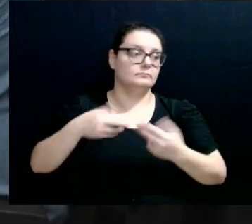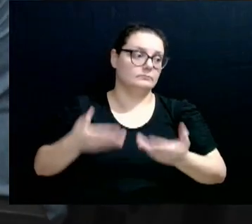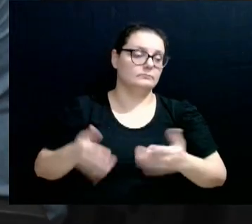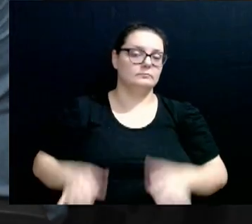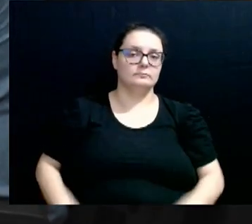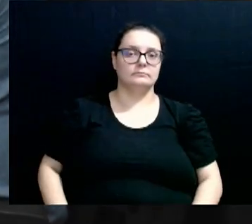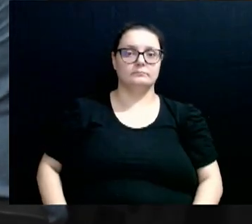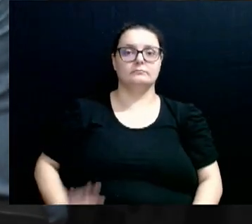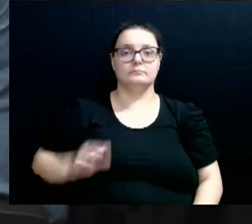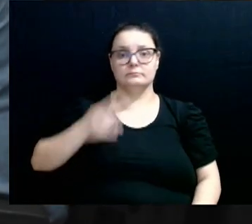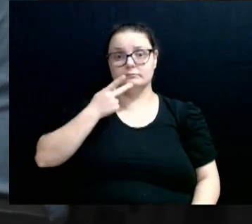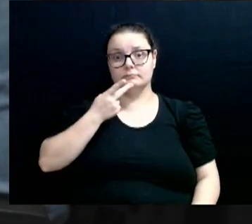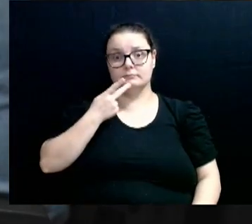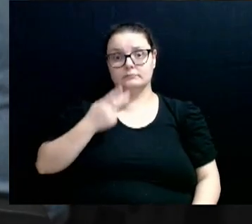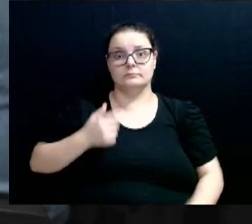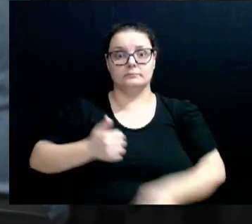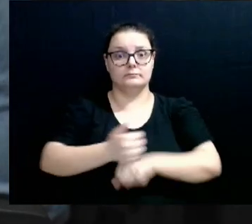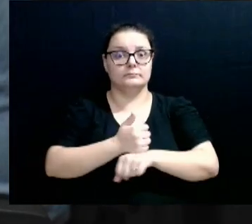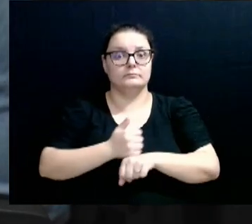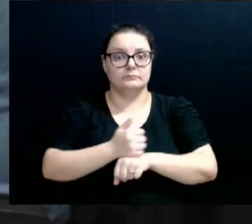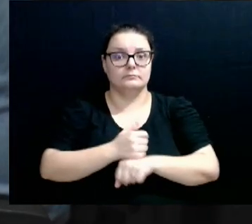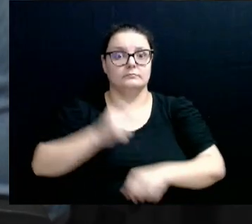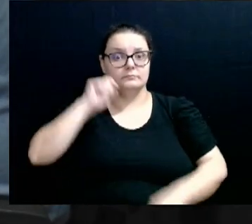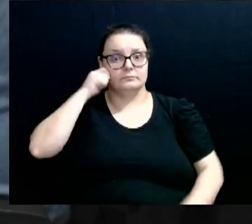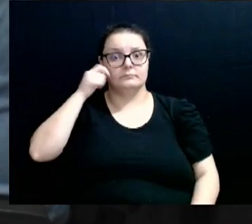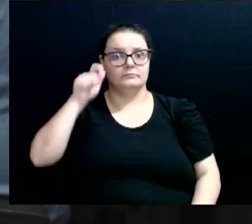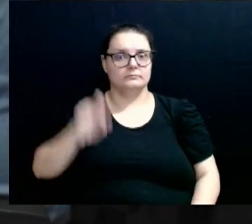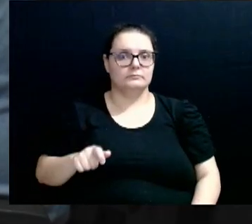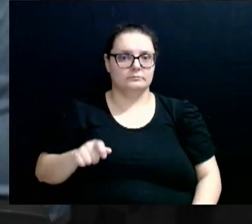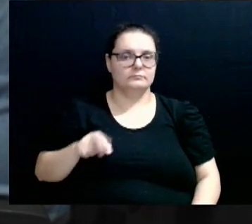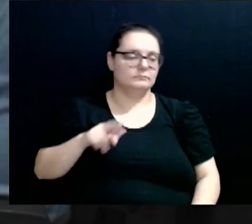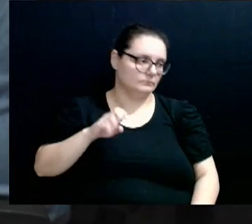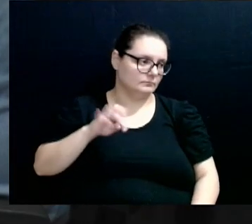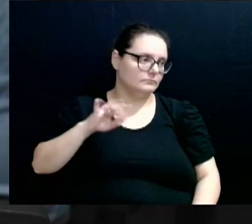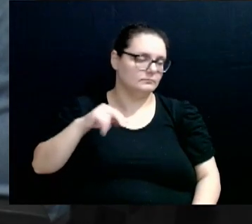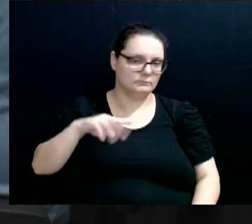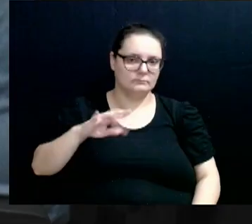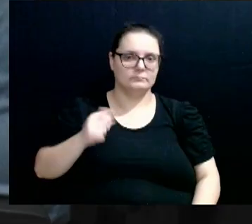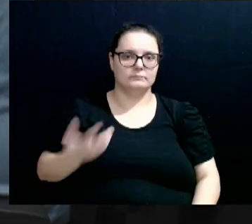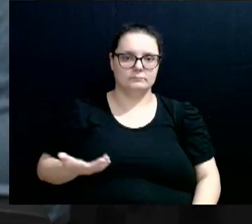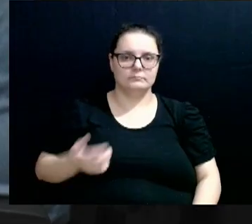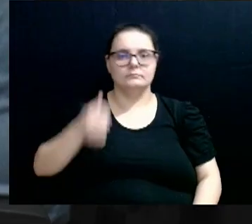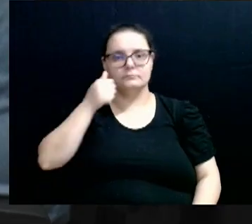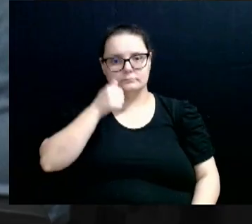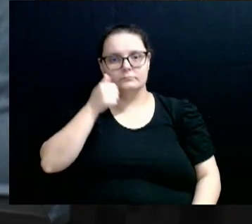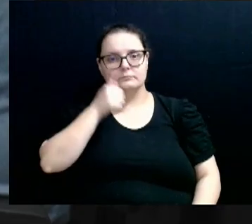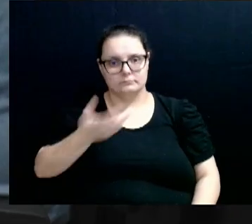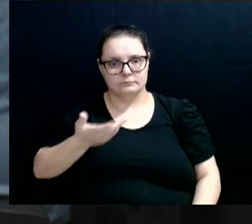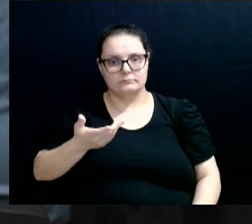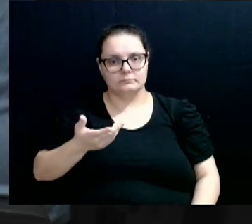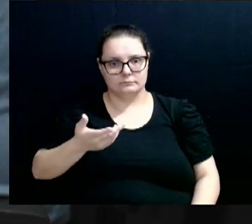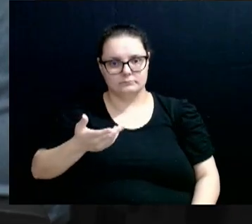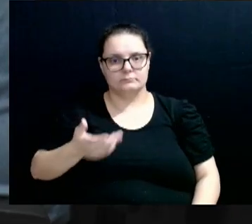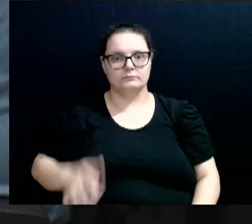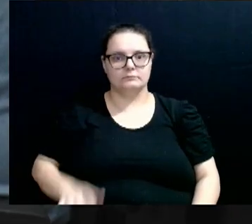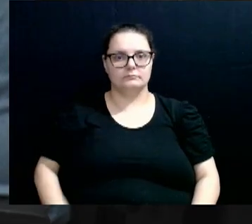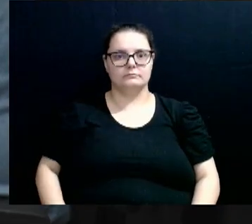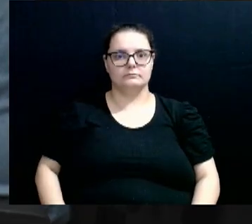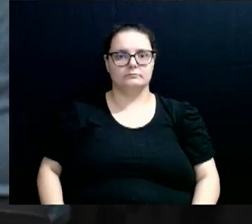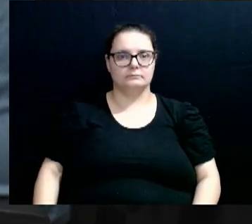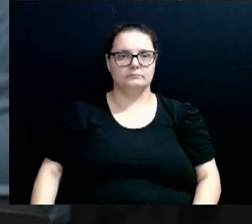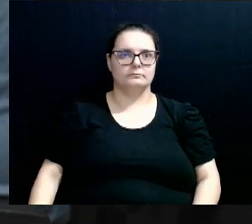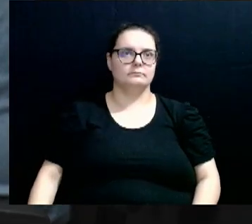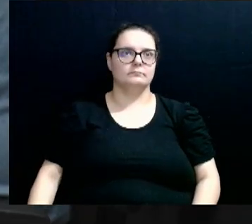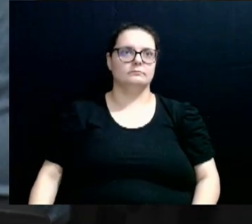de um profissional negro, uma pessoa negra retinta, né, uma mulher, né, ainda isso traz